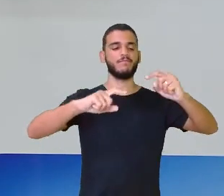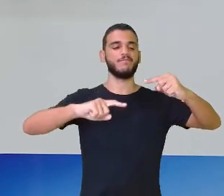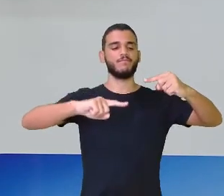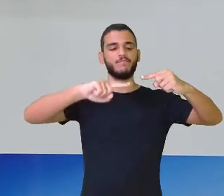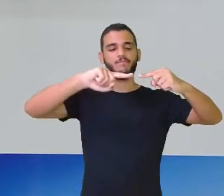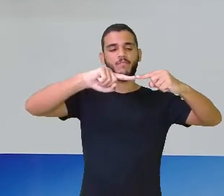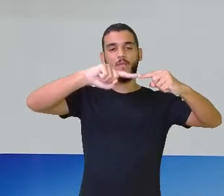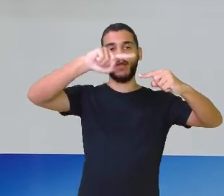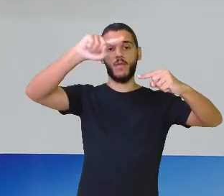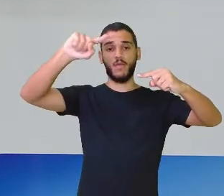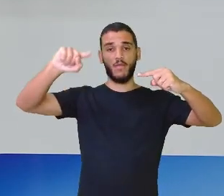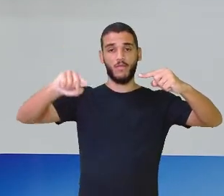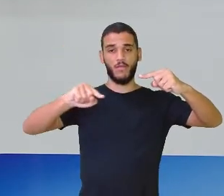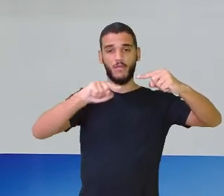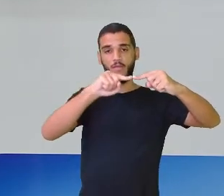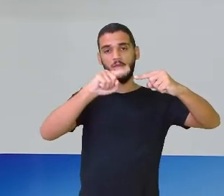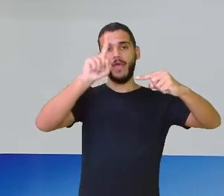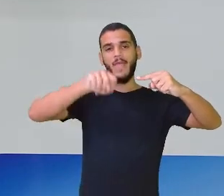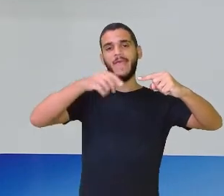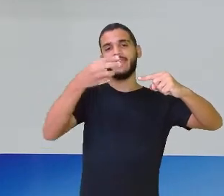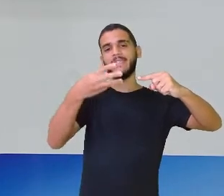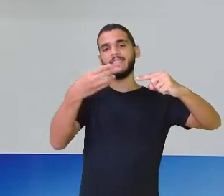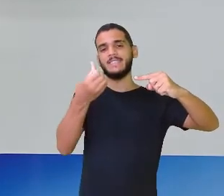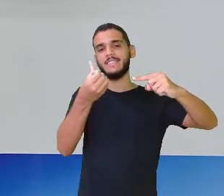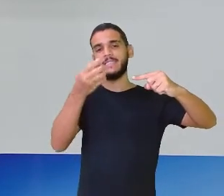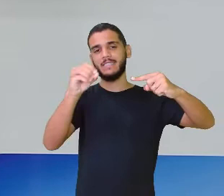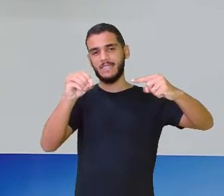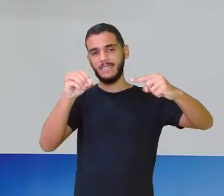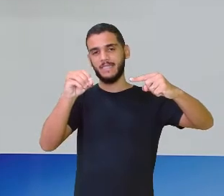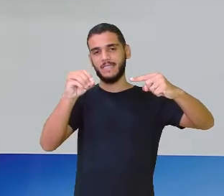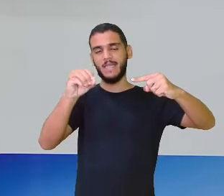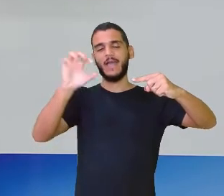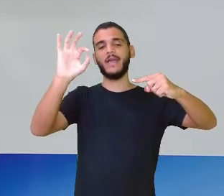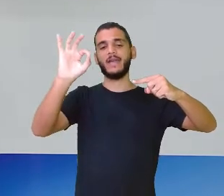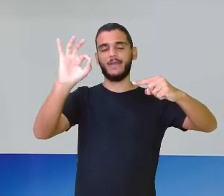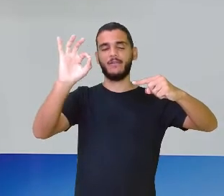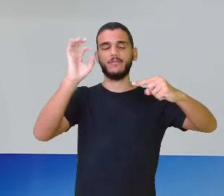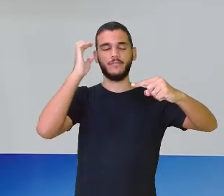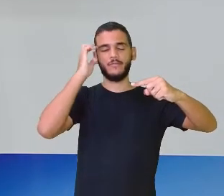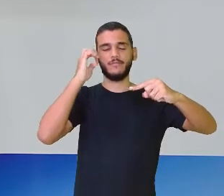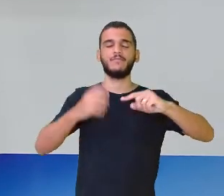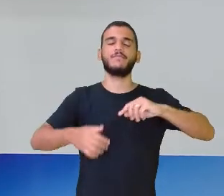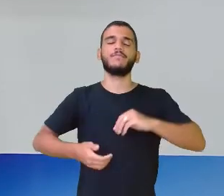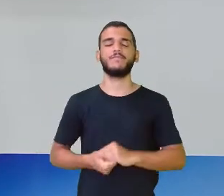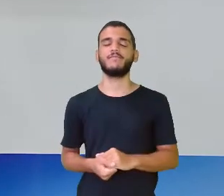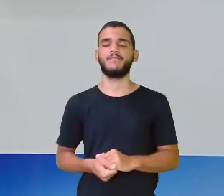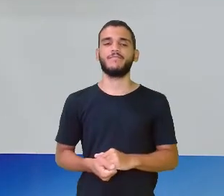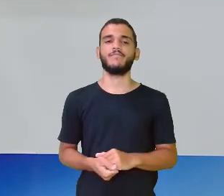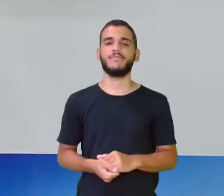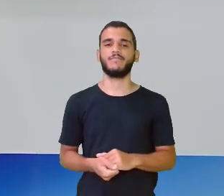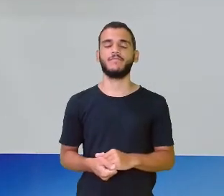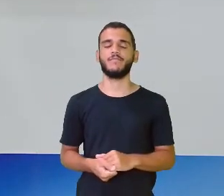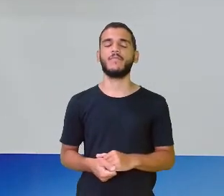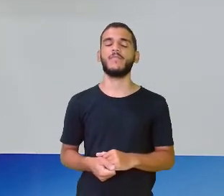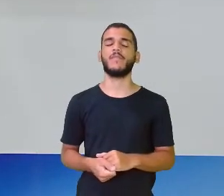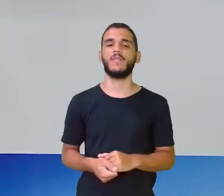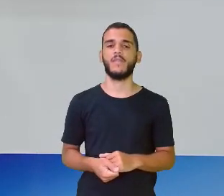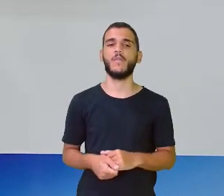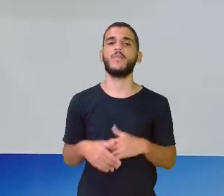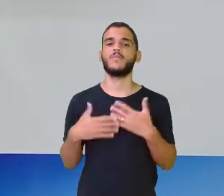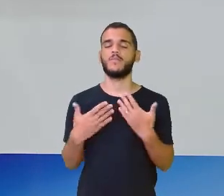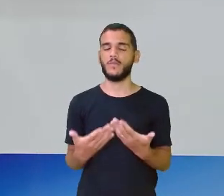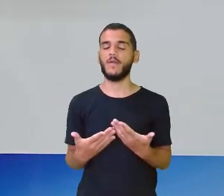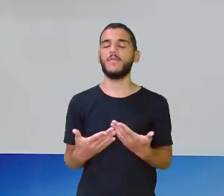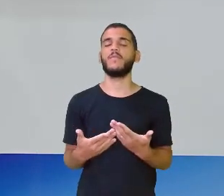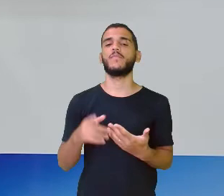agora. E se eu desse uma volta completa, é como se eu tivesse alcançado um ângulo de